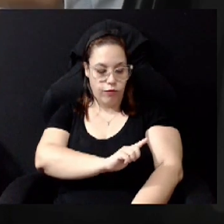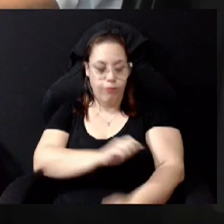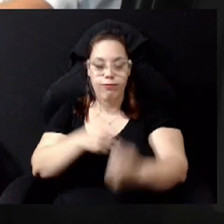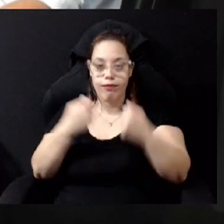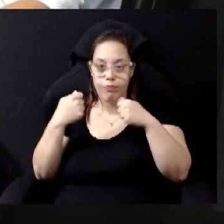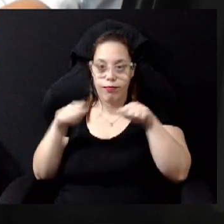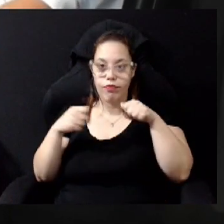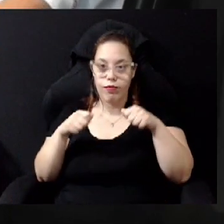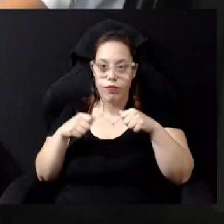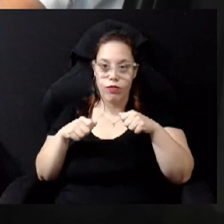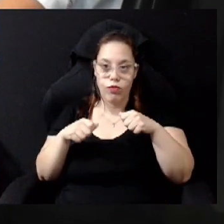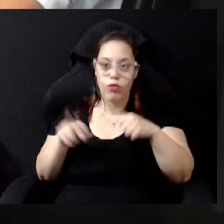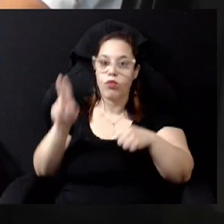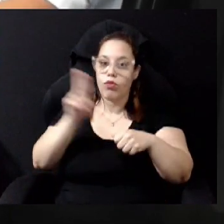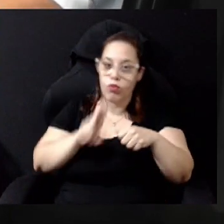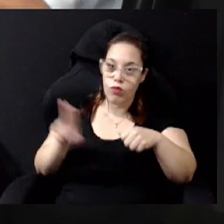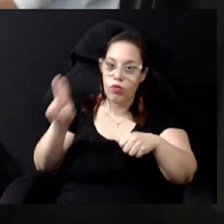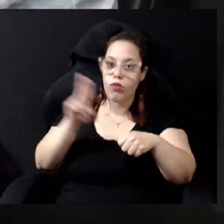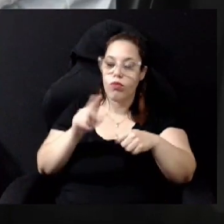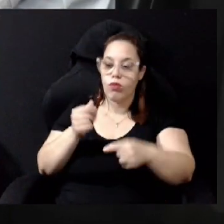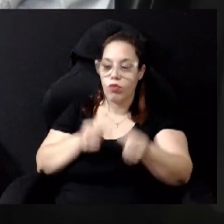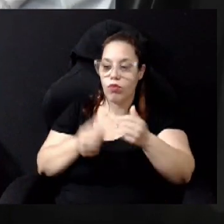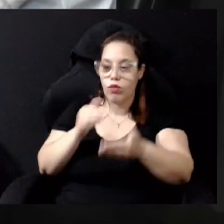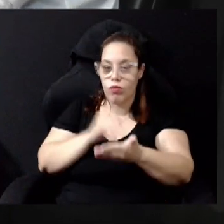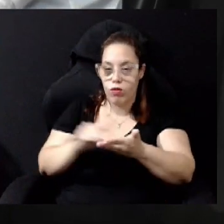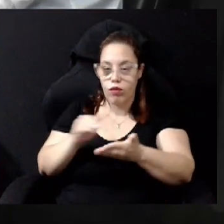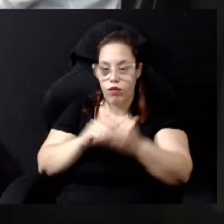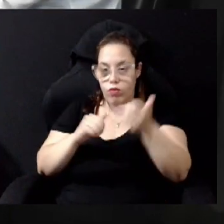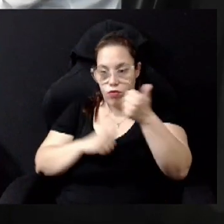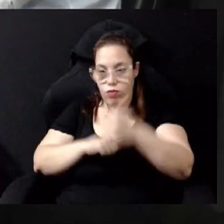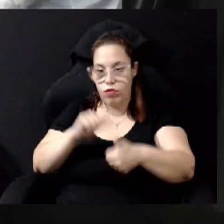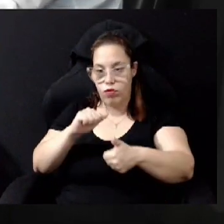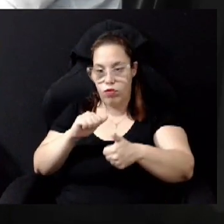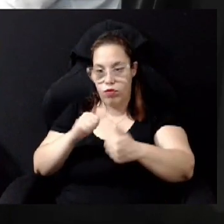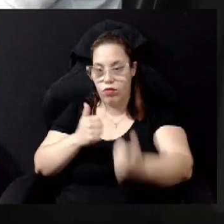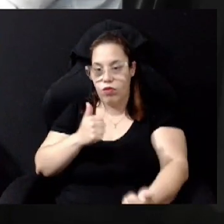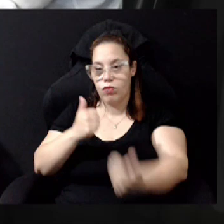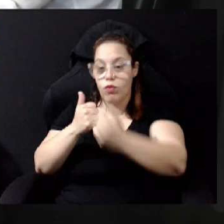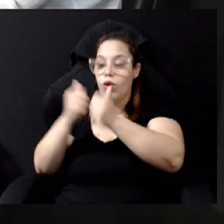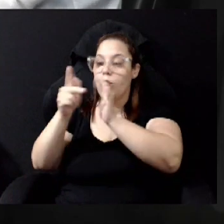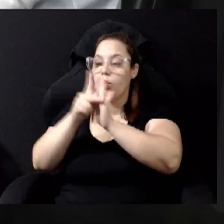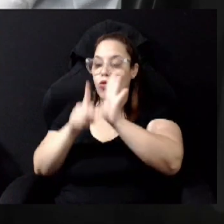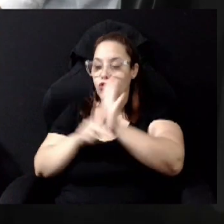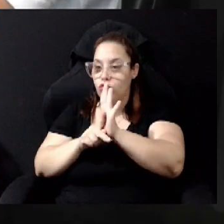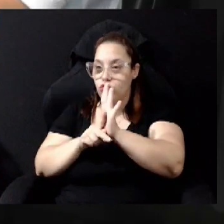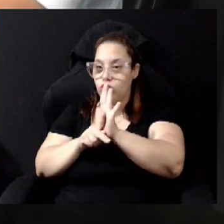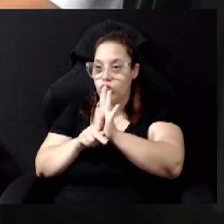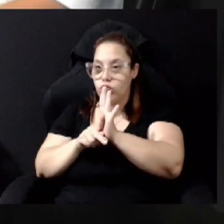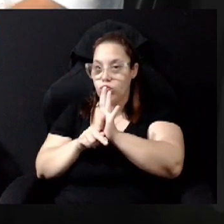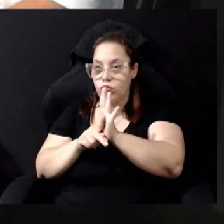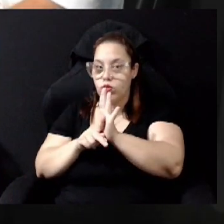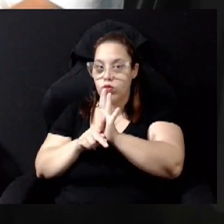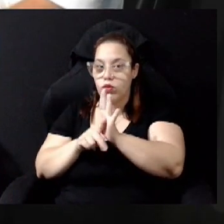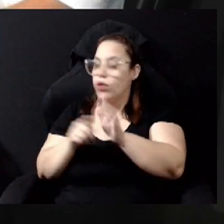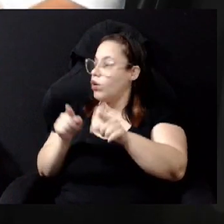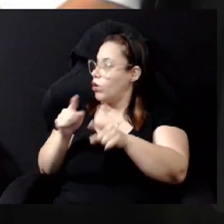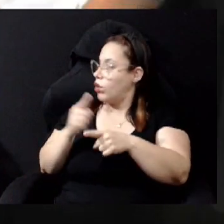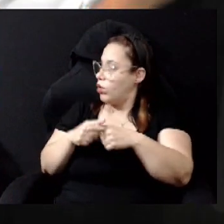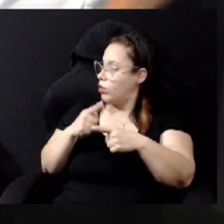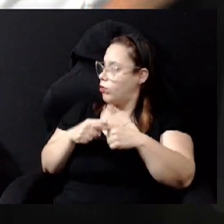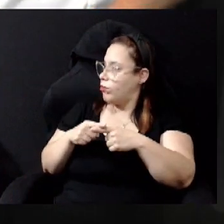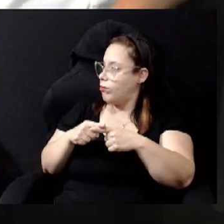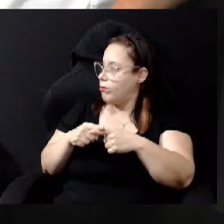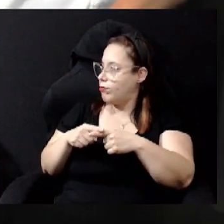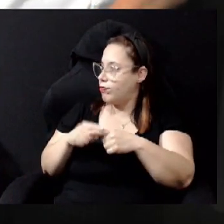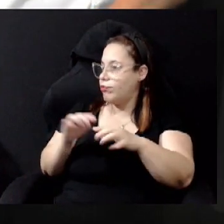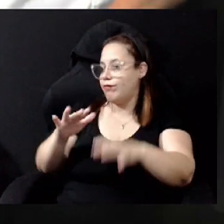nós usamos o dinheiro da Secretaria de Esportes para dar suporte ao projeto que ele estava tentando implantar. Até porque é vereador da cidade toda, né? É vereador